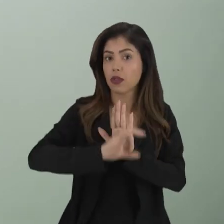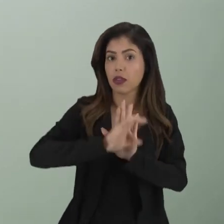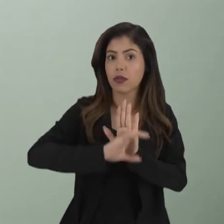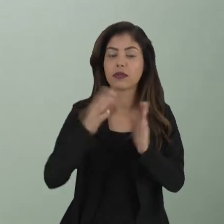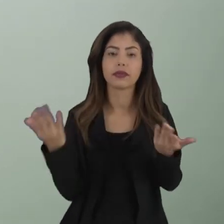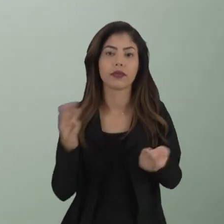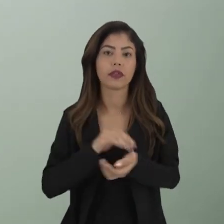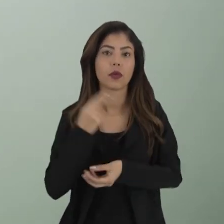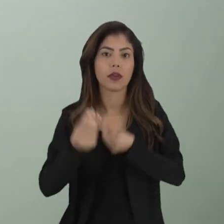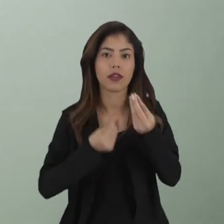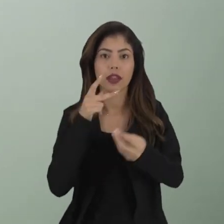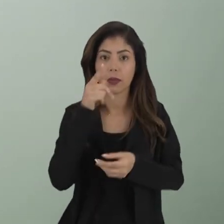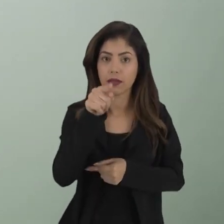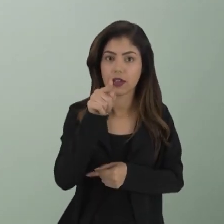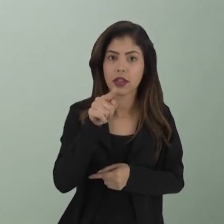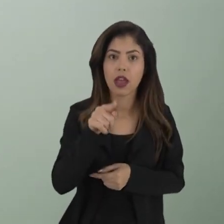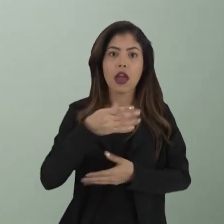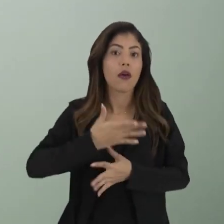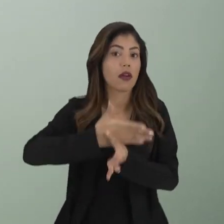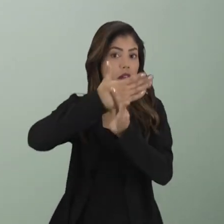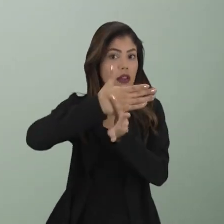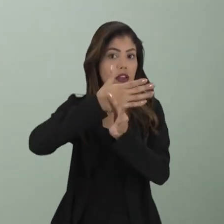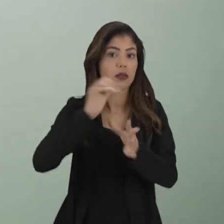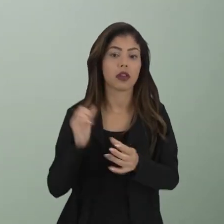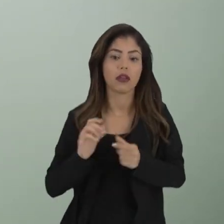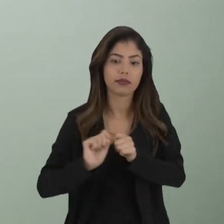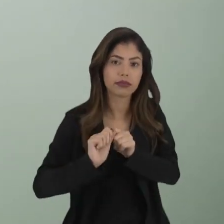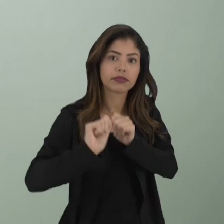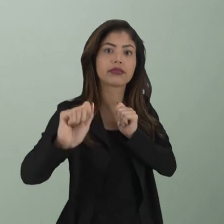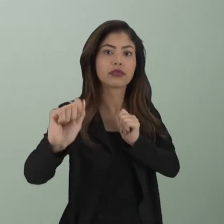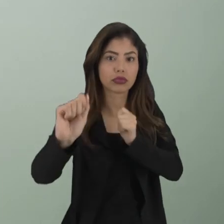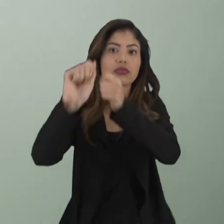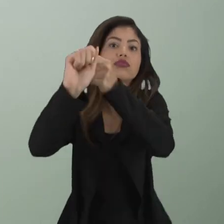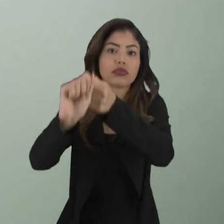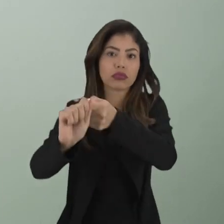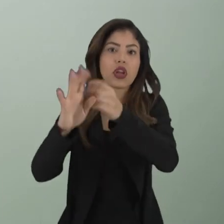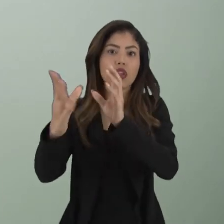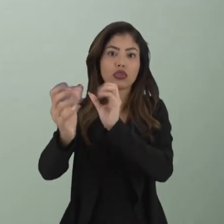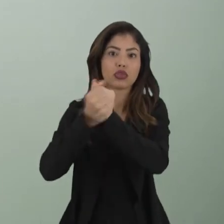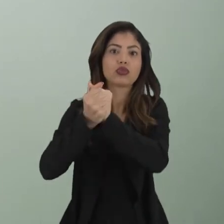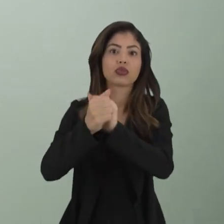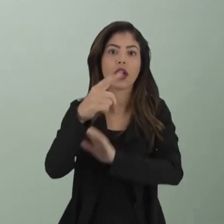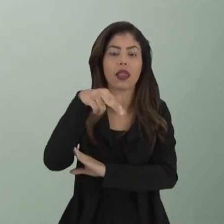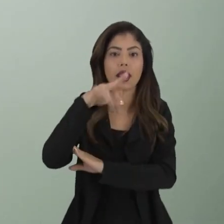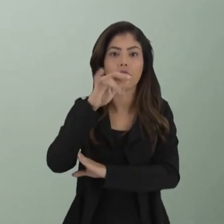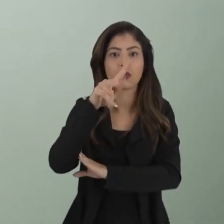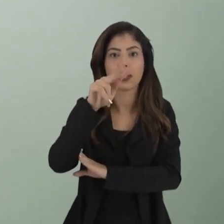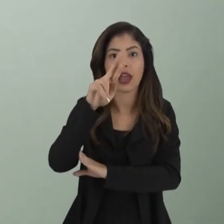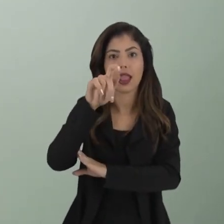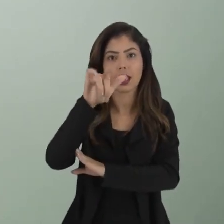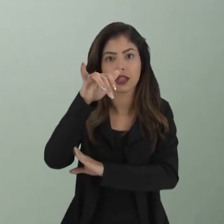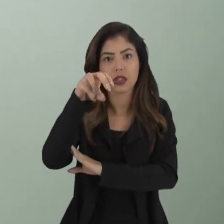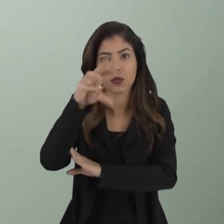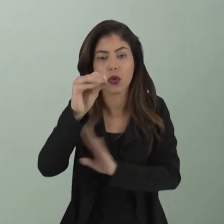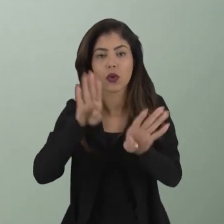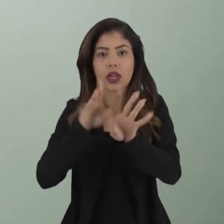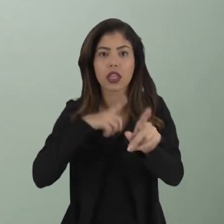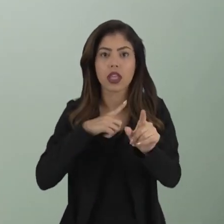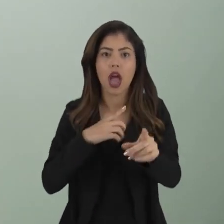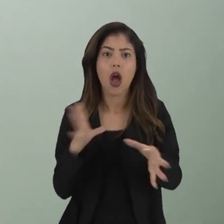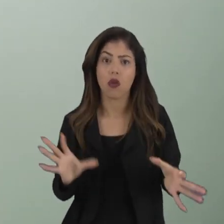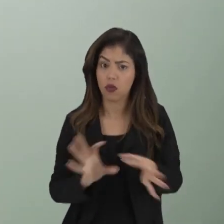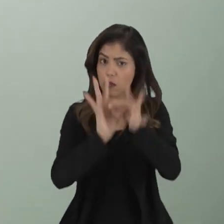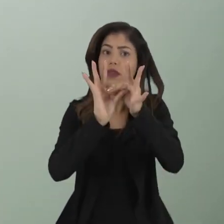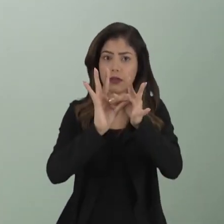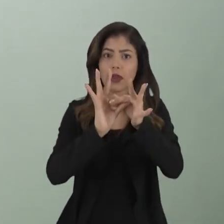para vocês, o realismo ele tem uma extensão para o naturalismo, que será o tema da nossa próxima aula. Então vai ser um complemento desse movimento literário